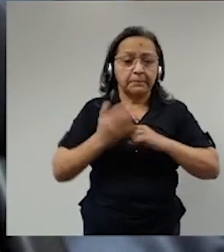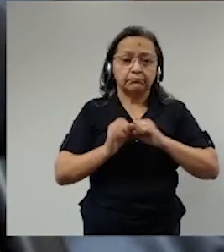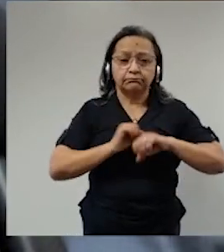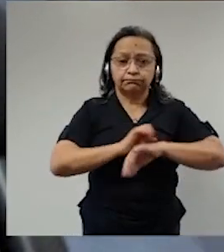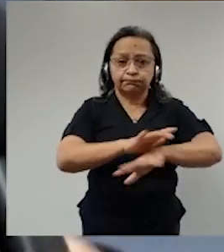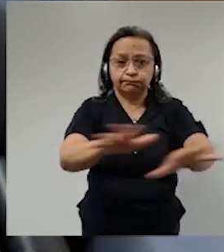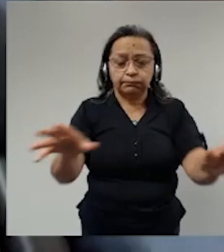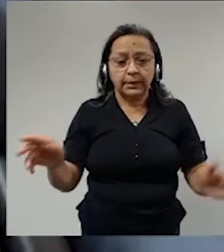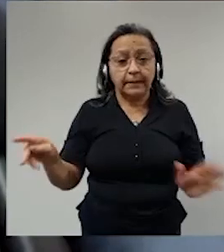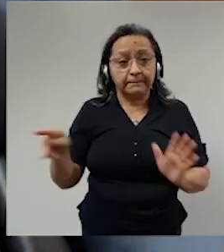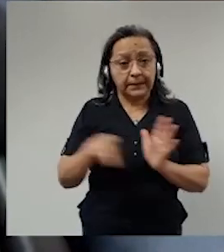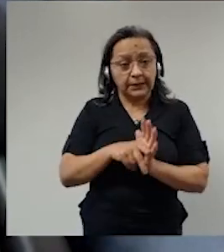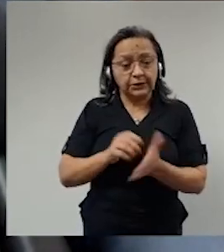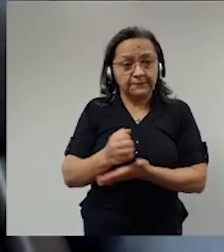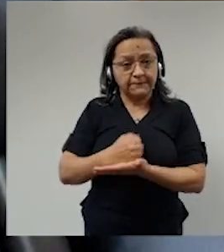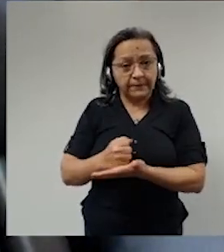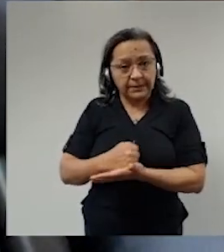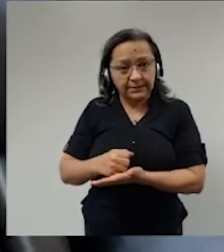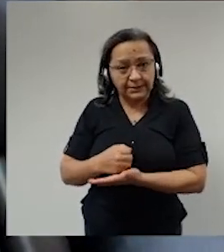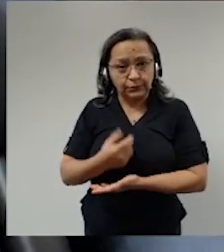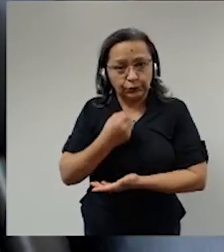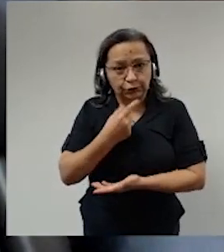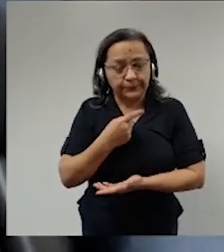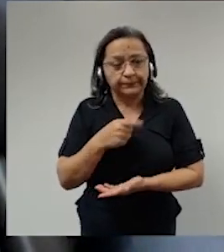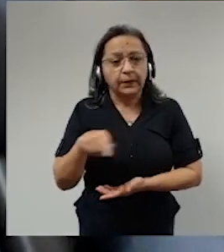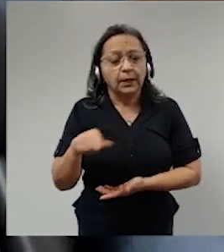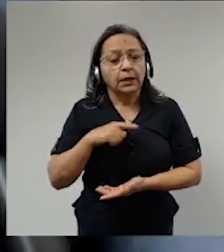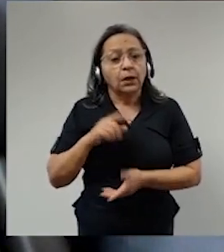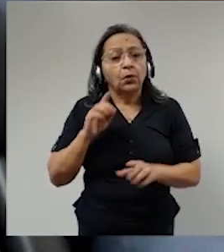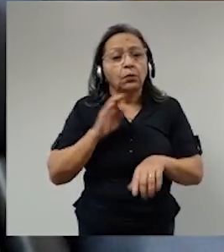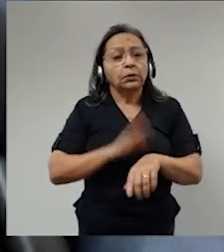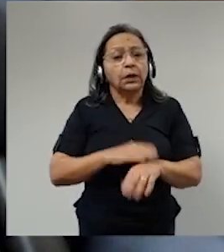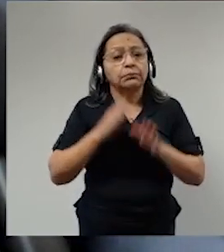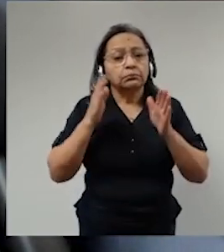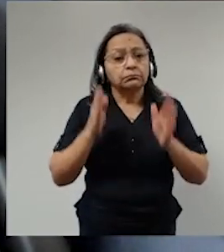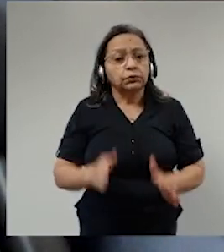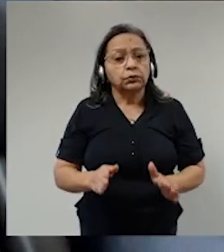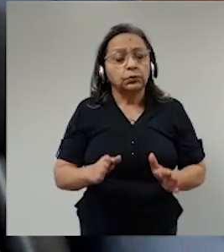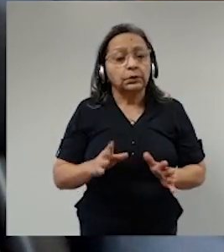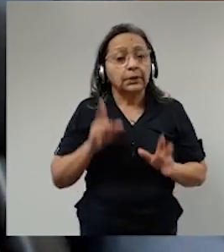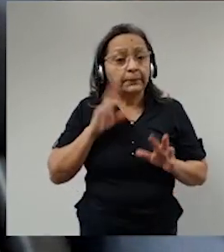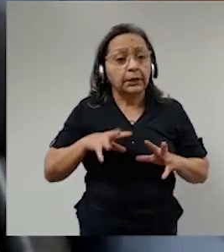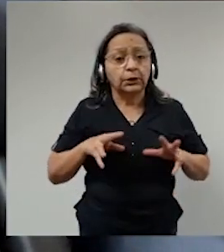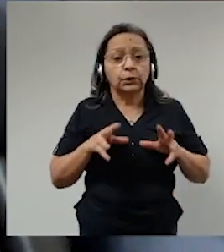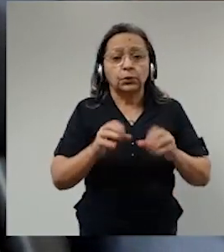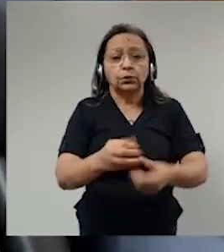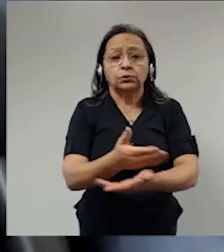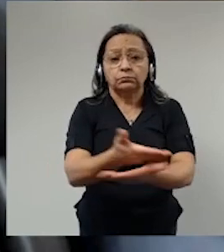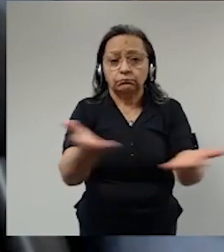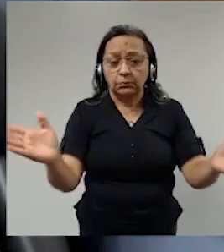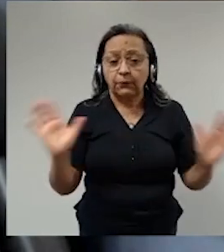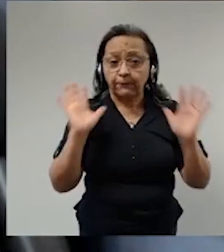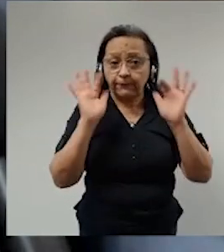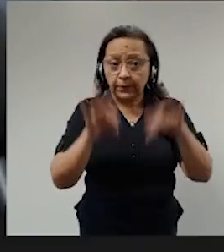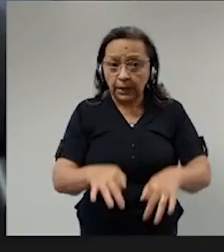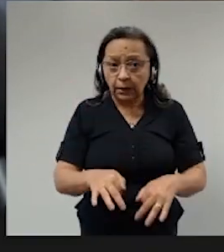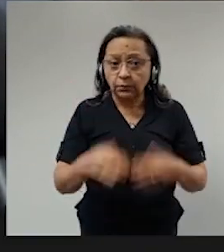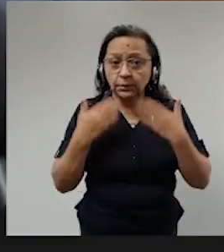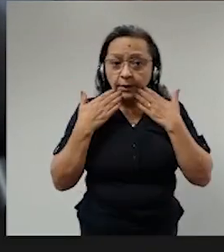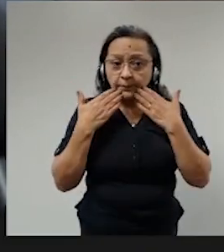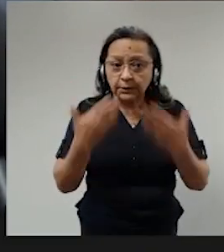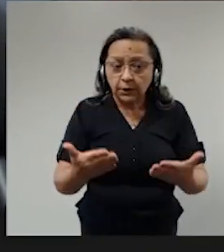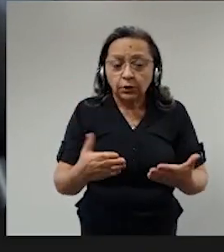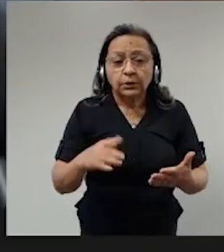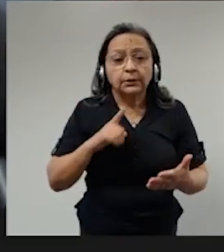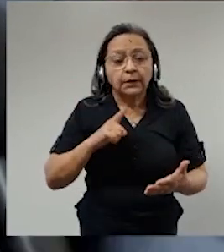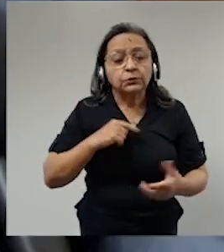Farmacêuticas. Dr. Gabriel, o senhor tem a palavra pelo prazo regimental, lembrando a todos e todas que ao final da apresentação dos nossos palestrantes,